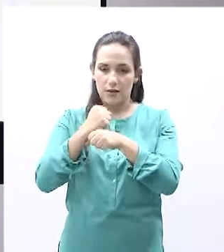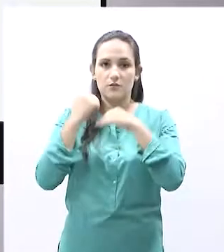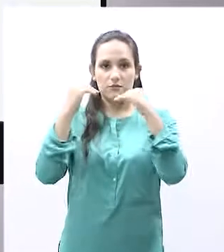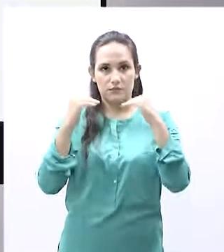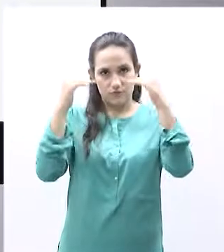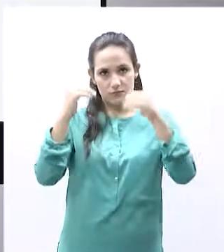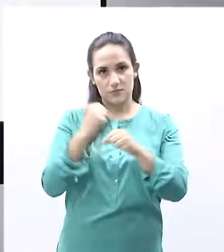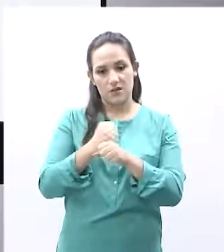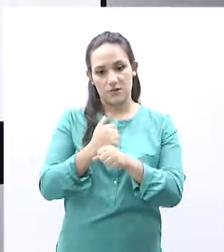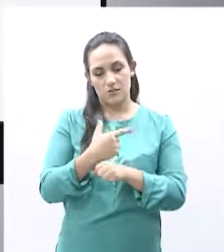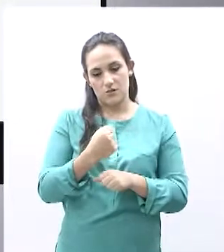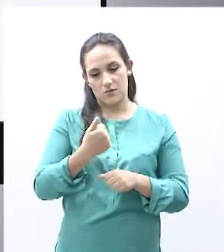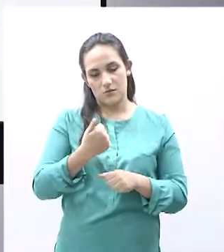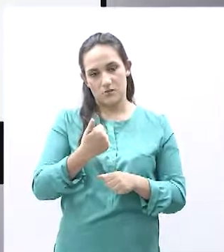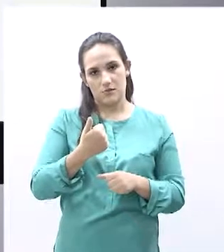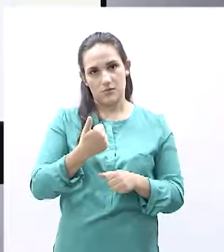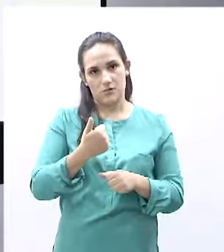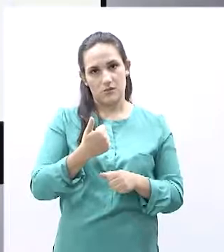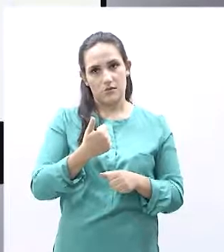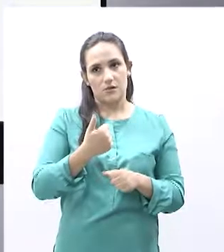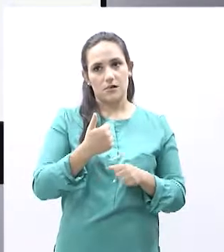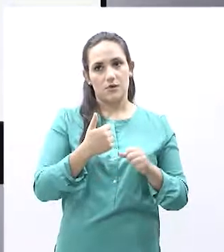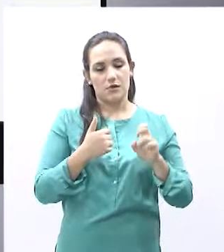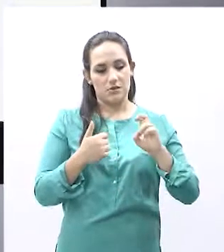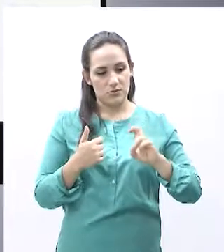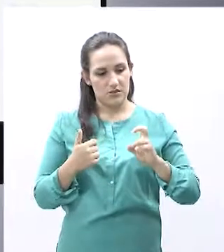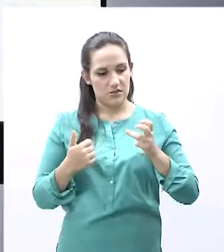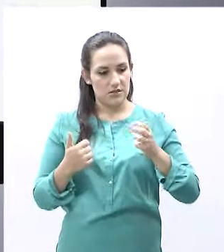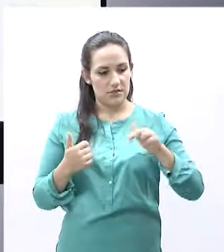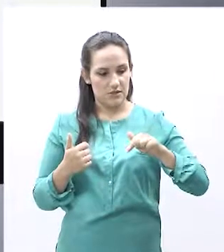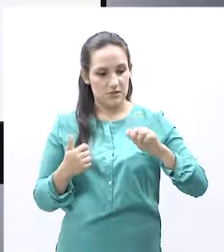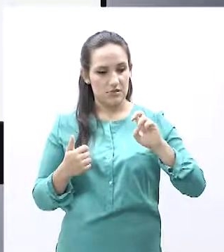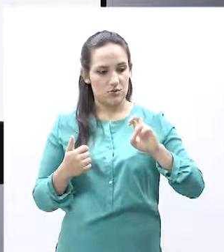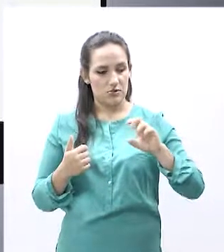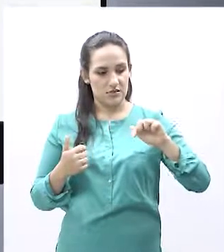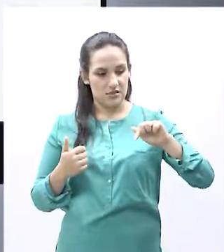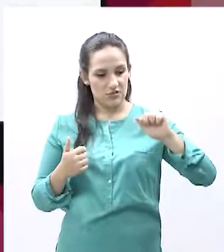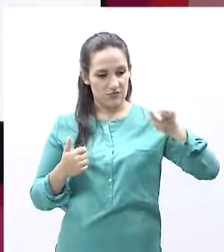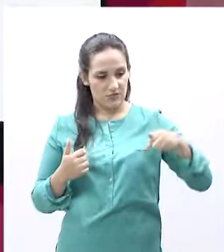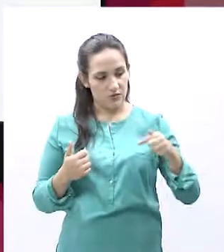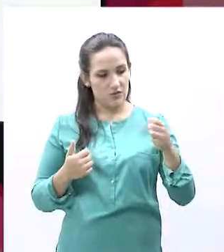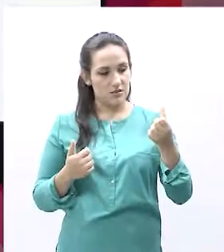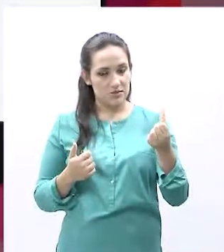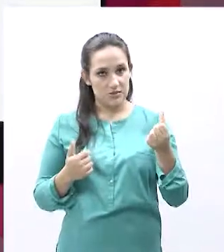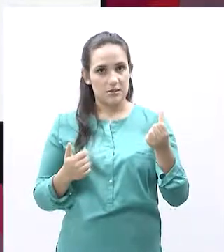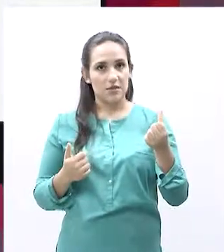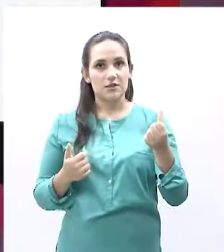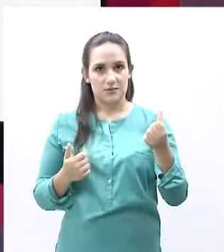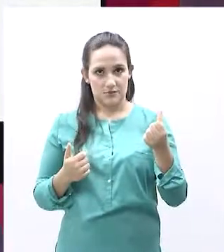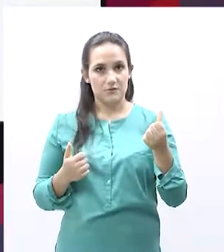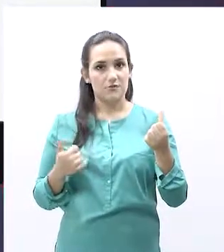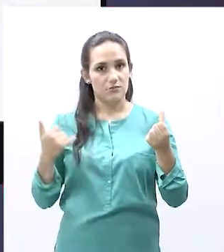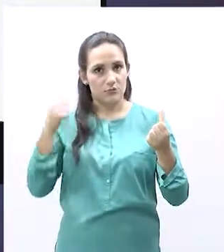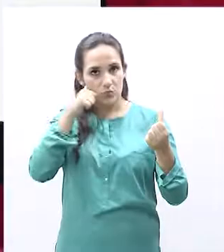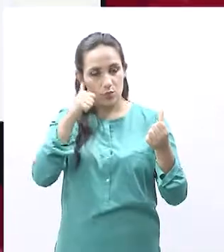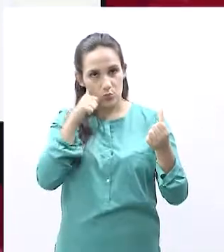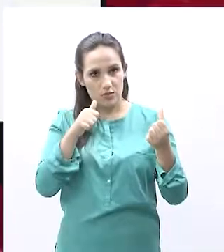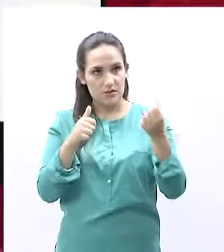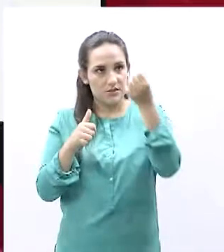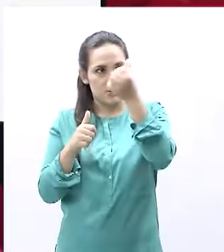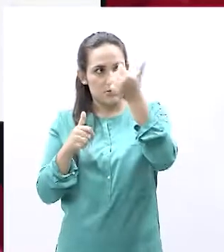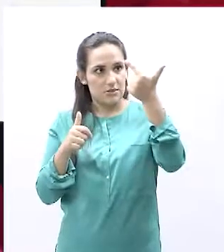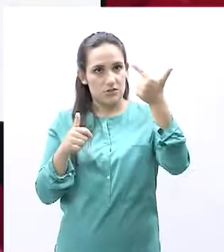ano, então ano que vem vai ser 57,6, meio, 5, né? Na verdade, 57 anos e meio Sim. de idade para a mulher